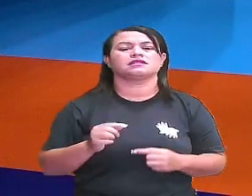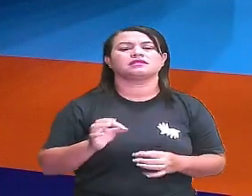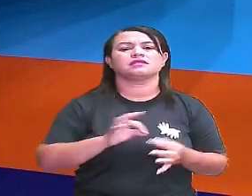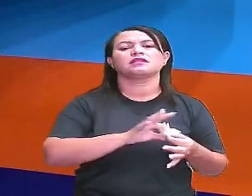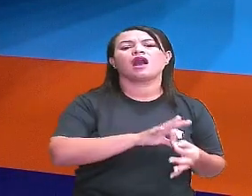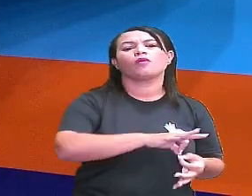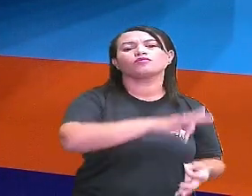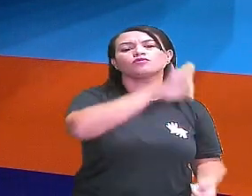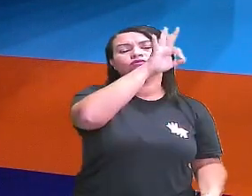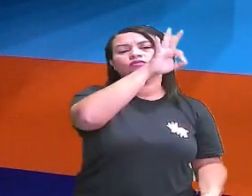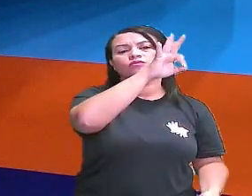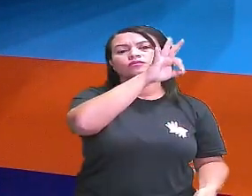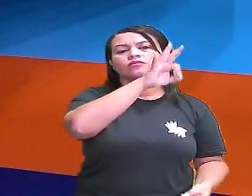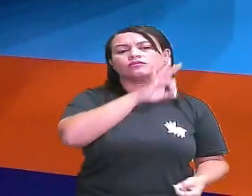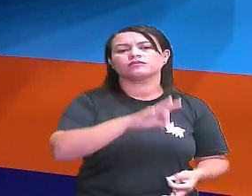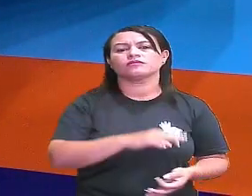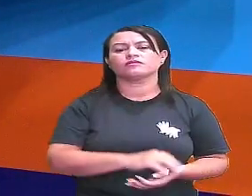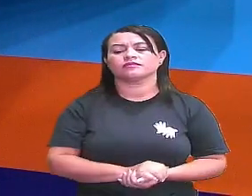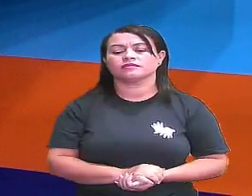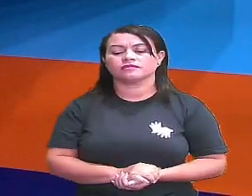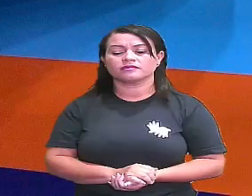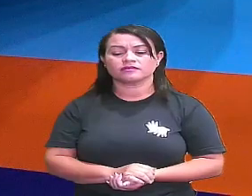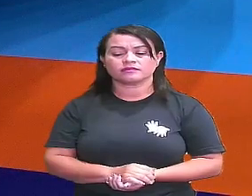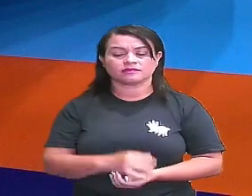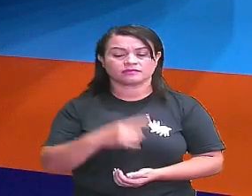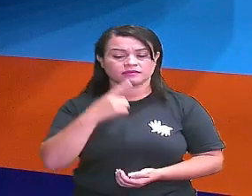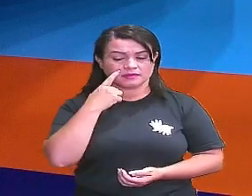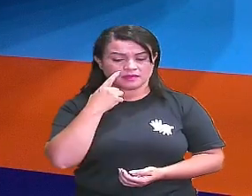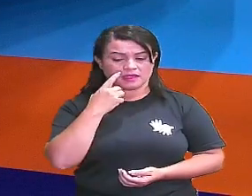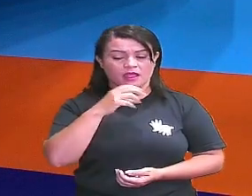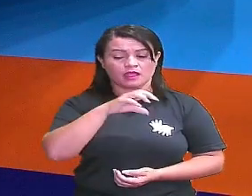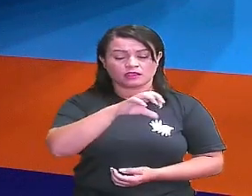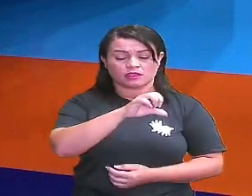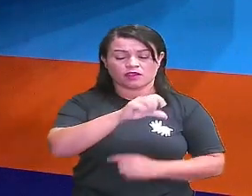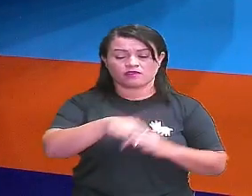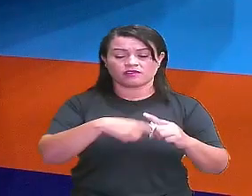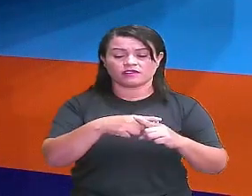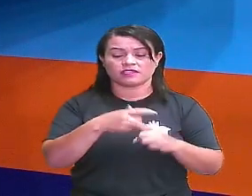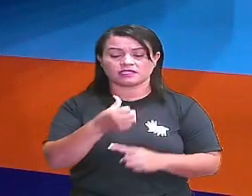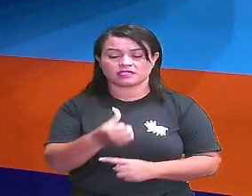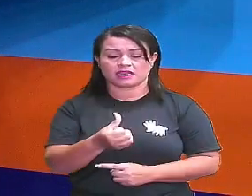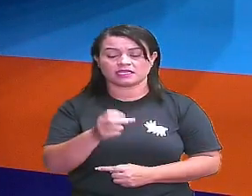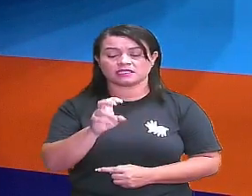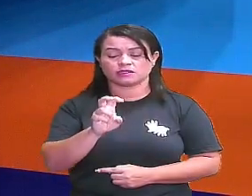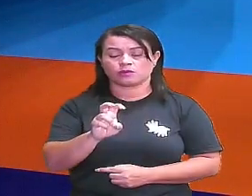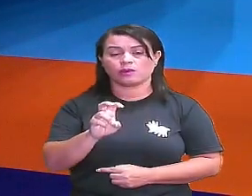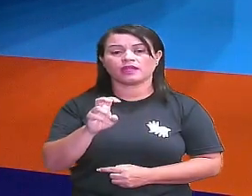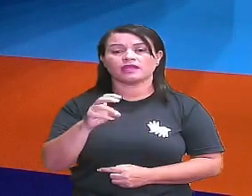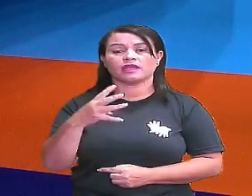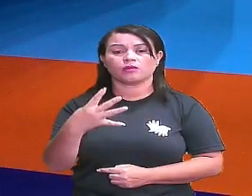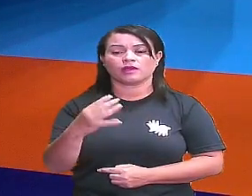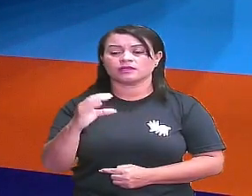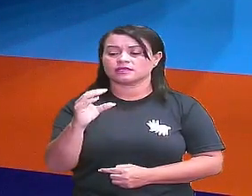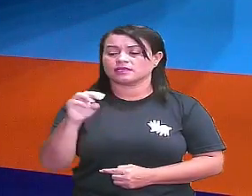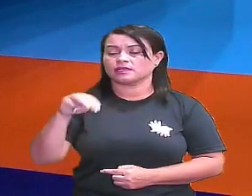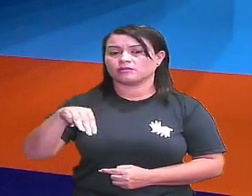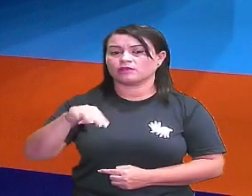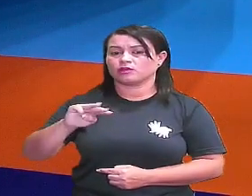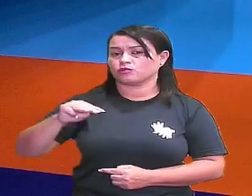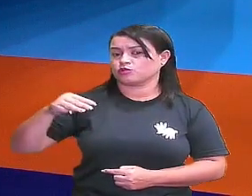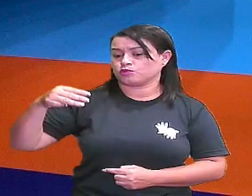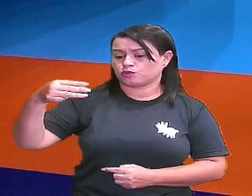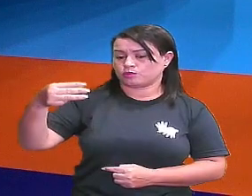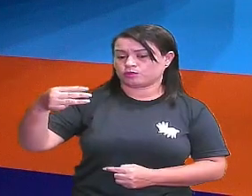área da base da caixa de vidro. 9 vezes 6, 54 centímetros